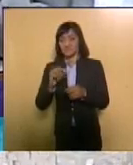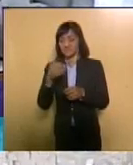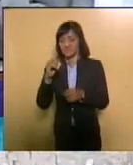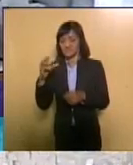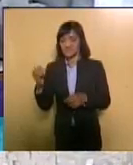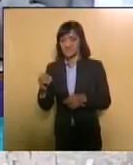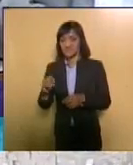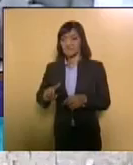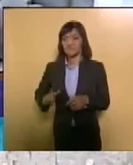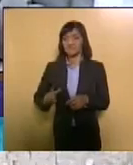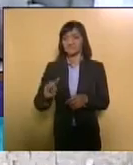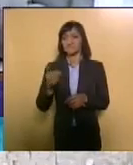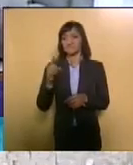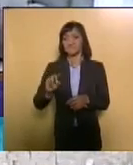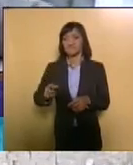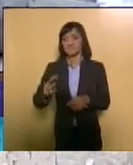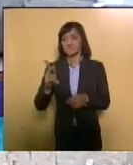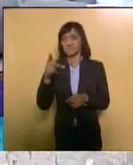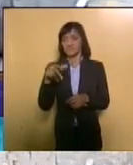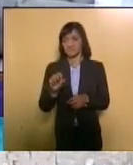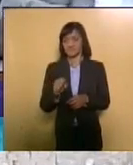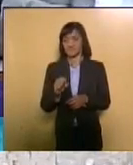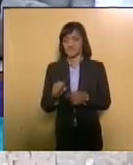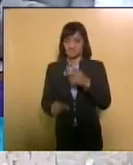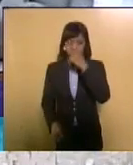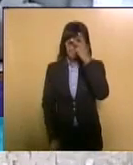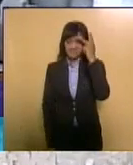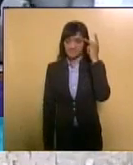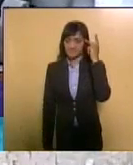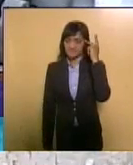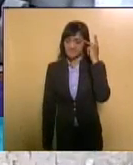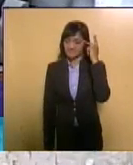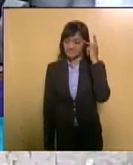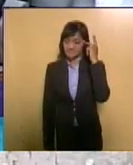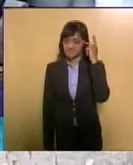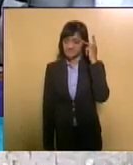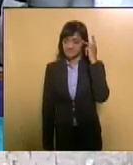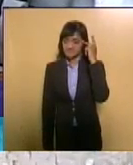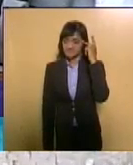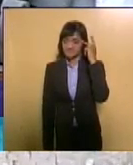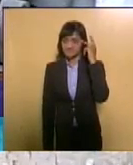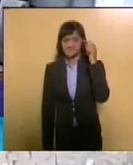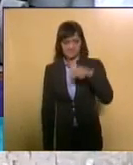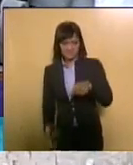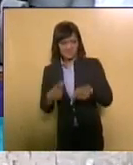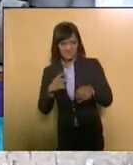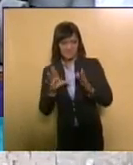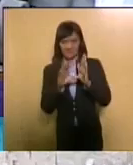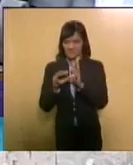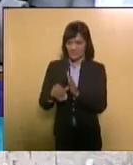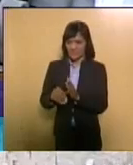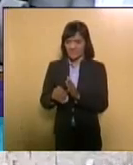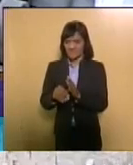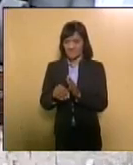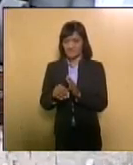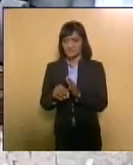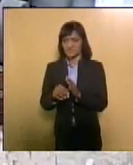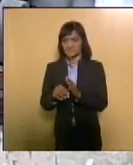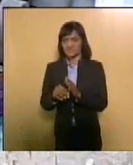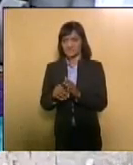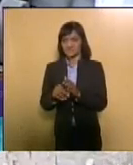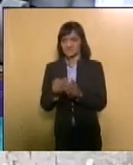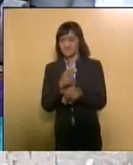habitantes e algumas perguntas eu fiz aqui tem muito roubo muito assalto e